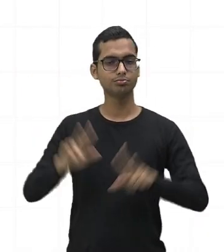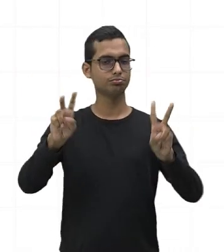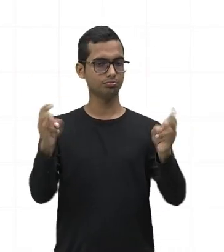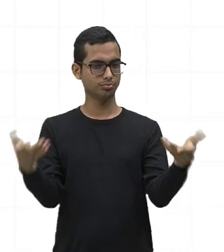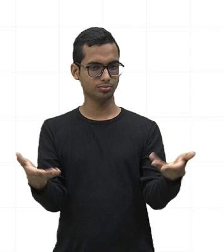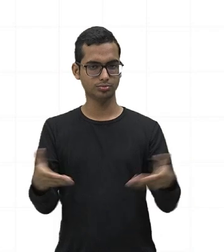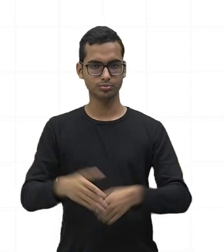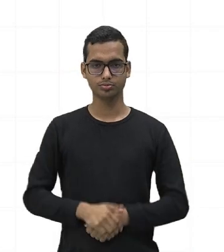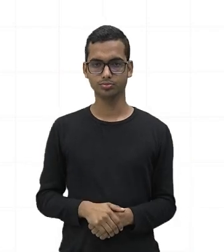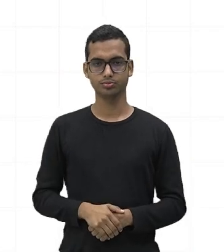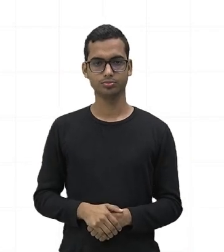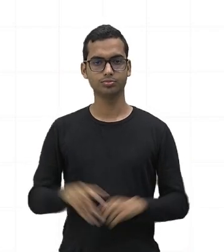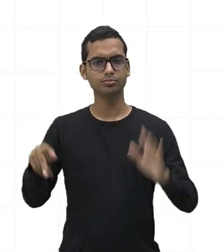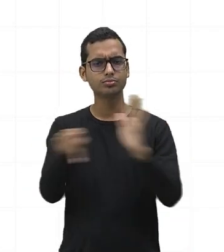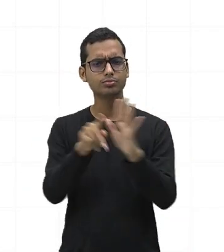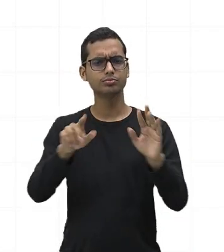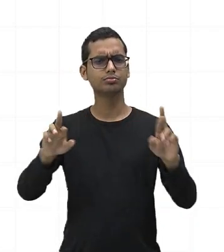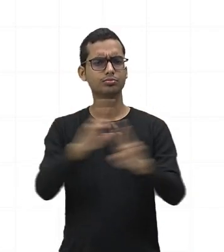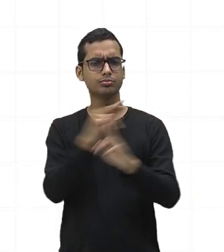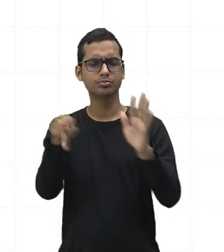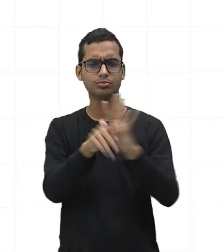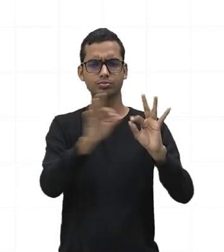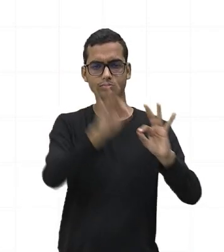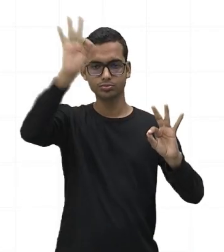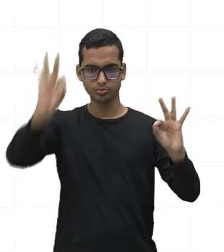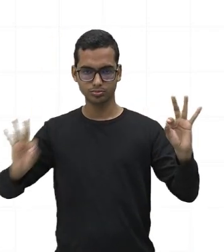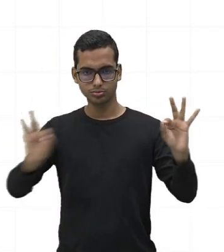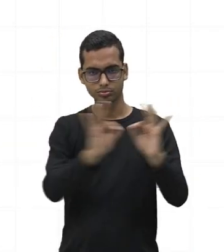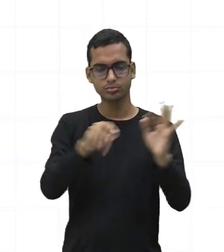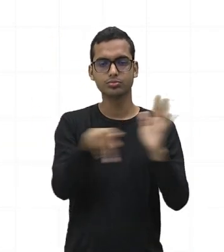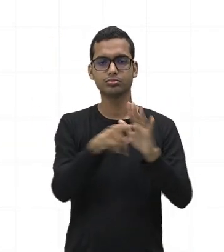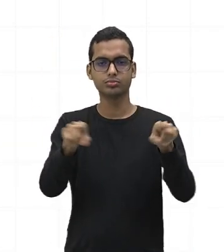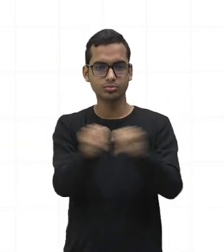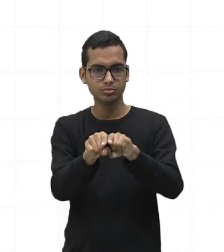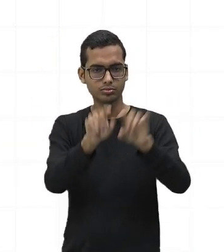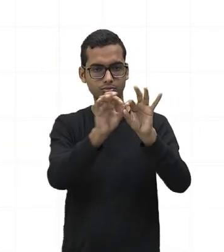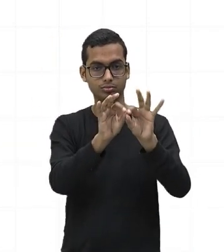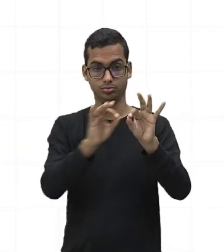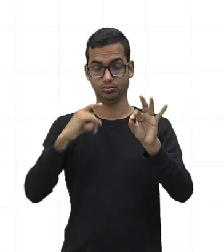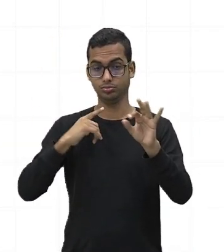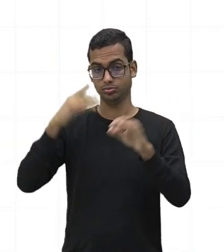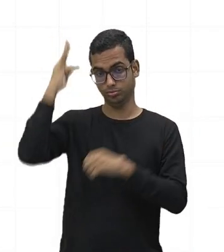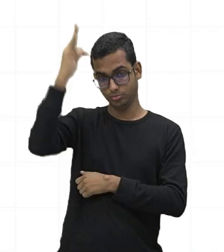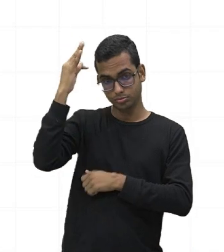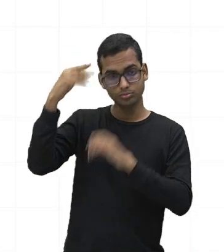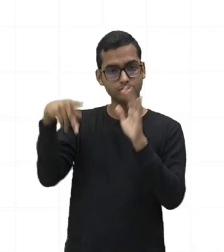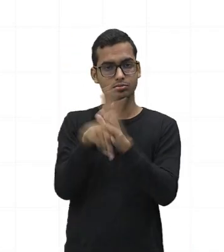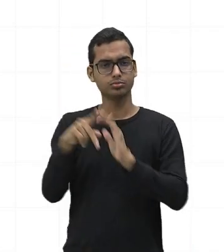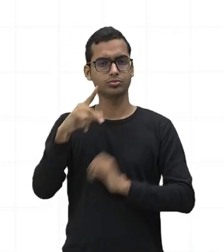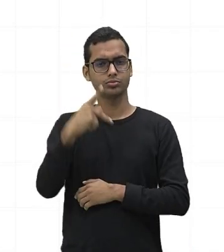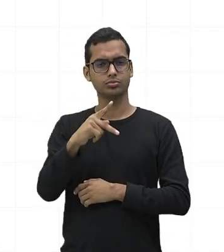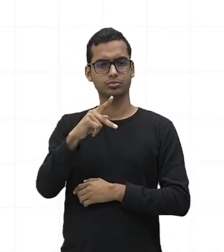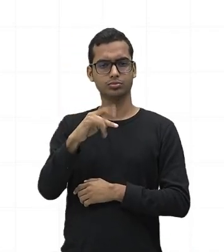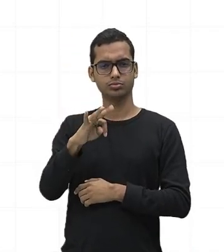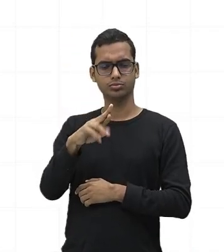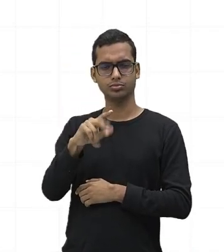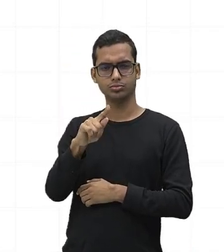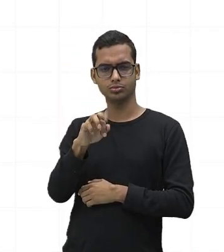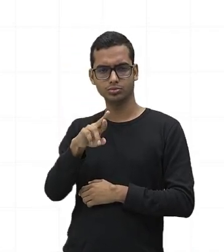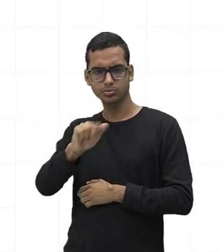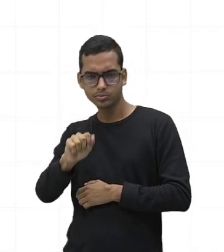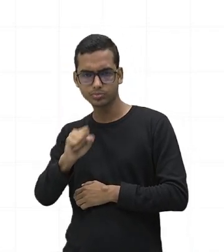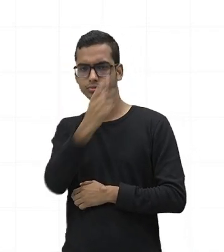de conhecimento: relações métricas no triângulo retângulo, teorema de Pitágoras, verificações experimentais